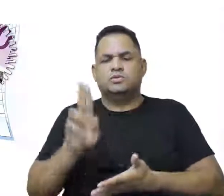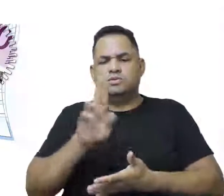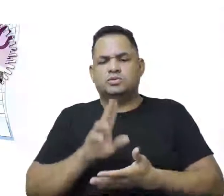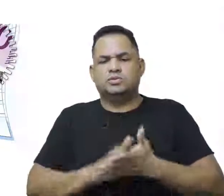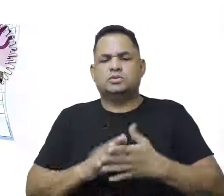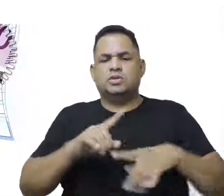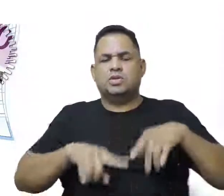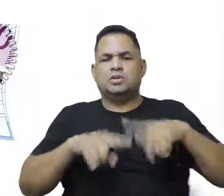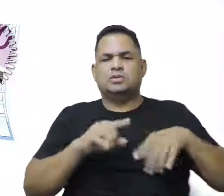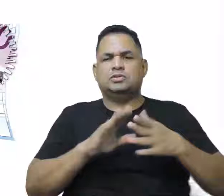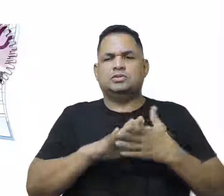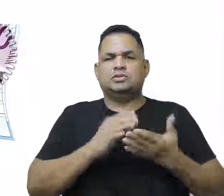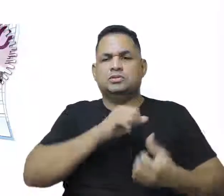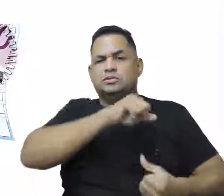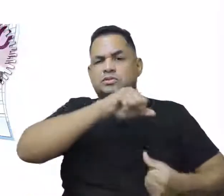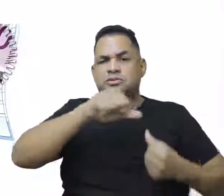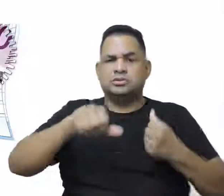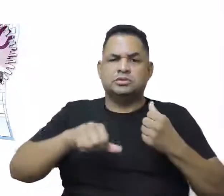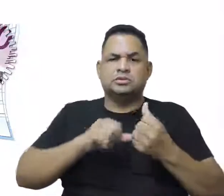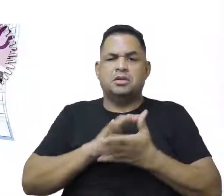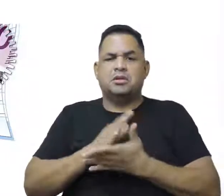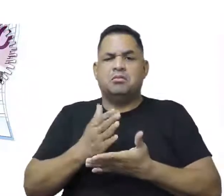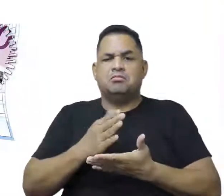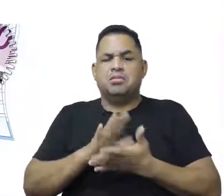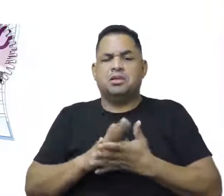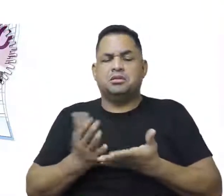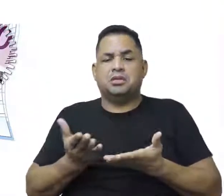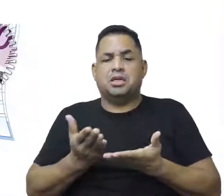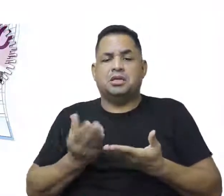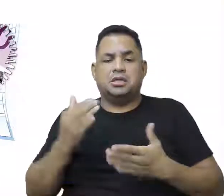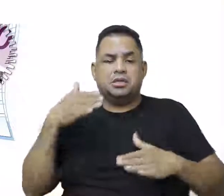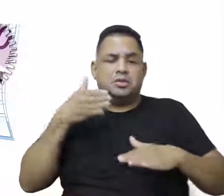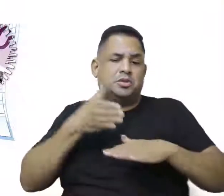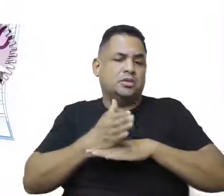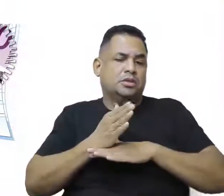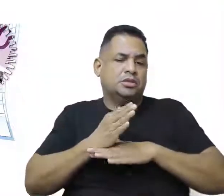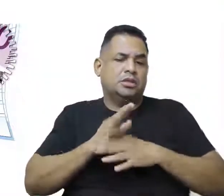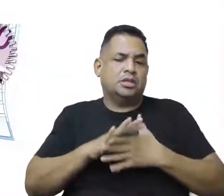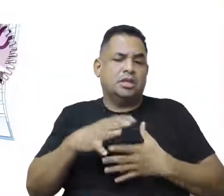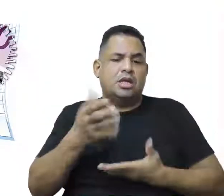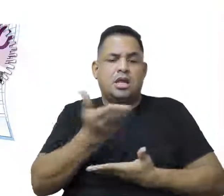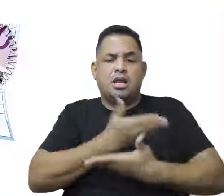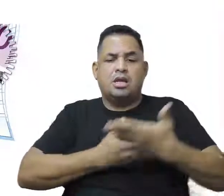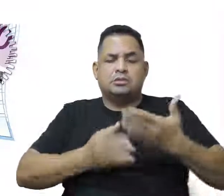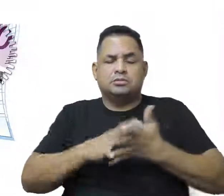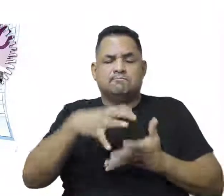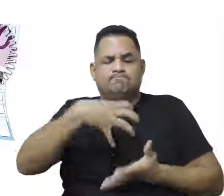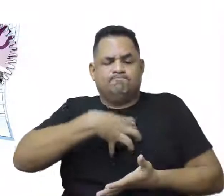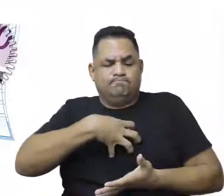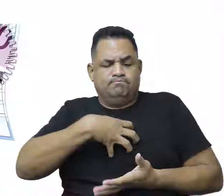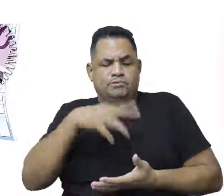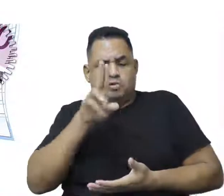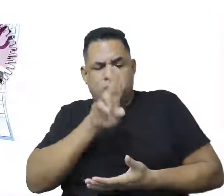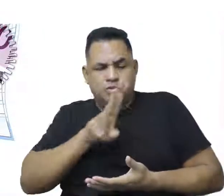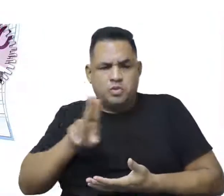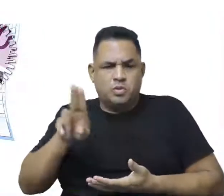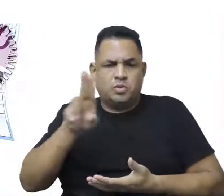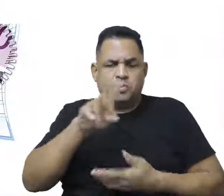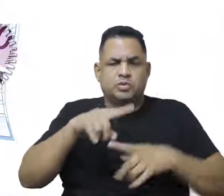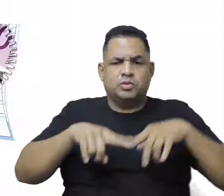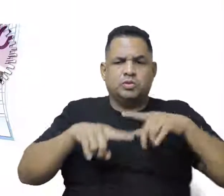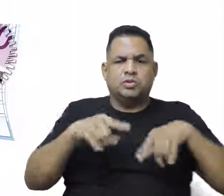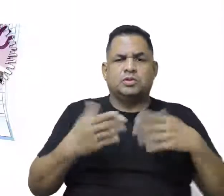ele se transpôs até para o amor, até para as relações sentimentais, né? De consumo.